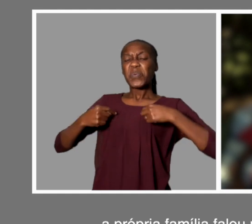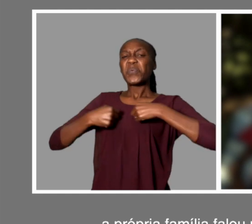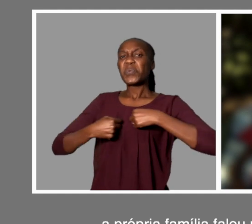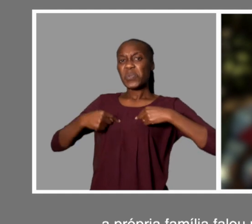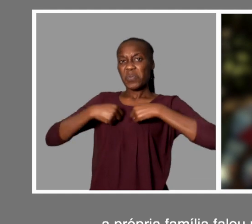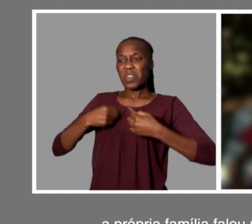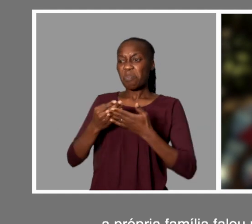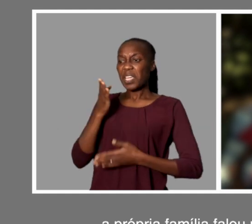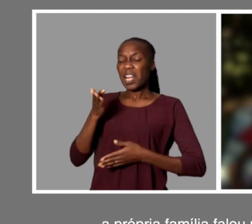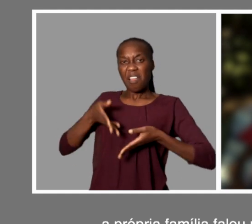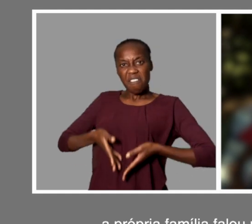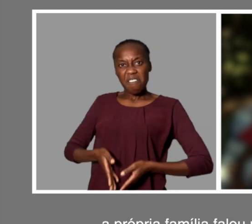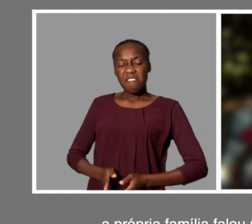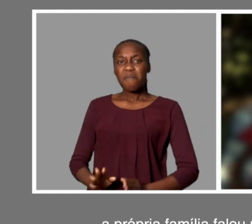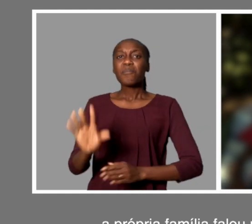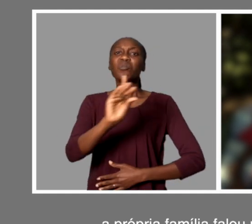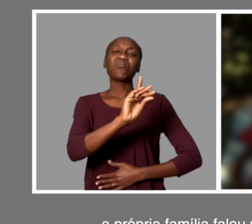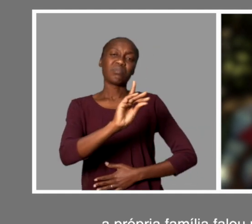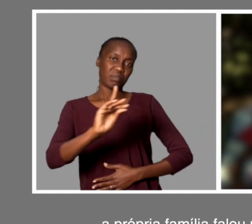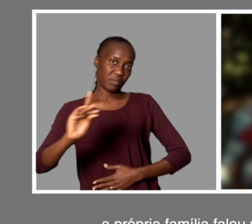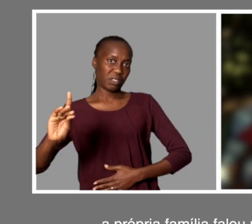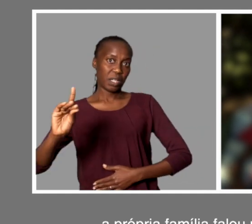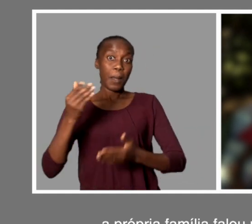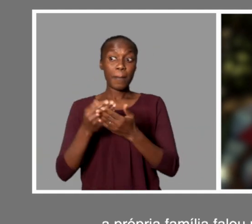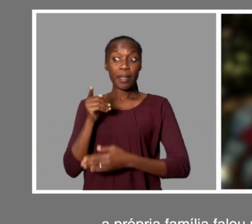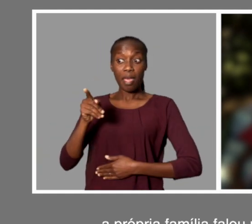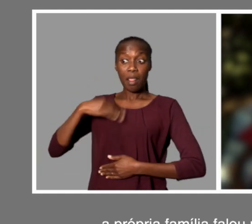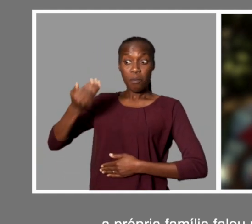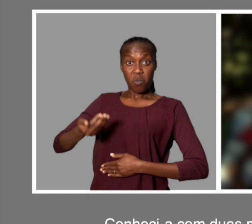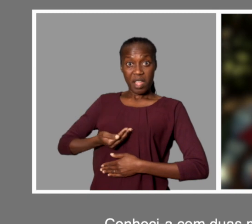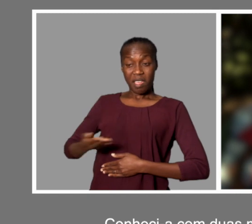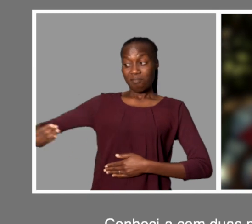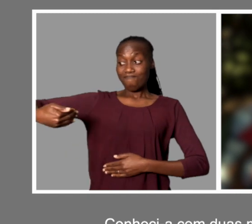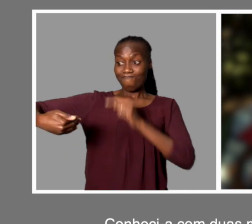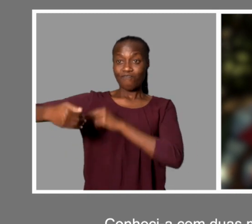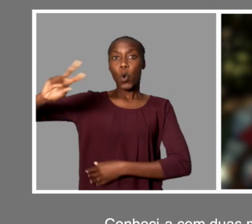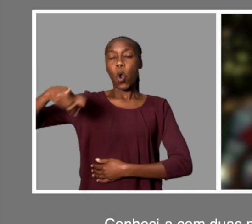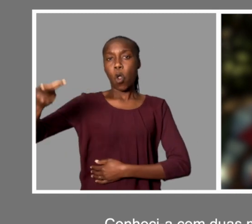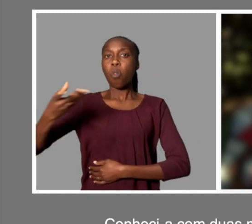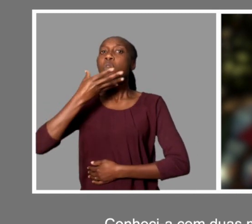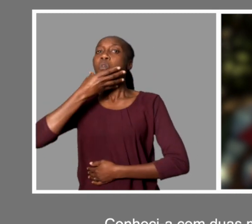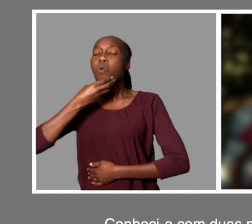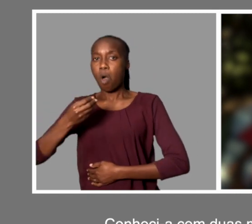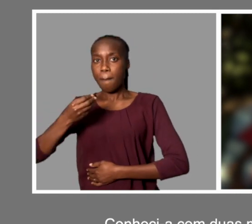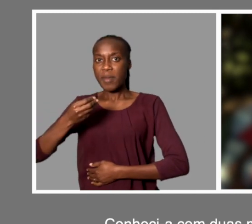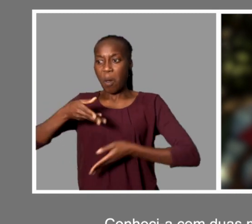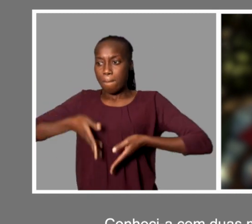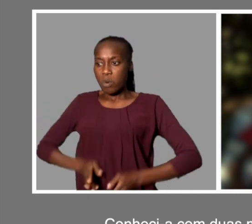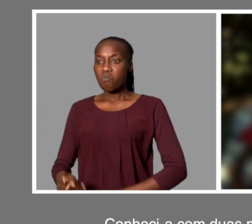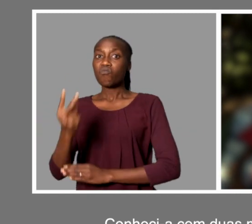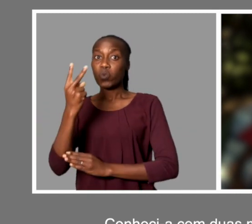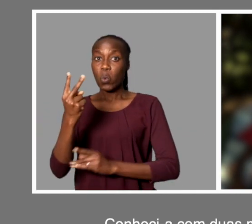fazer a sofrer a filha porque eu lhe fiz nascer um fantasma. Porque eu lhe encontrei com umas duas meninas